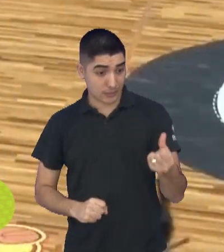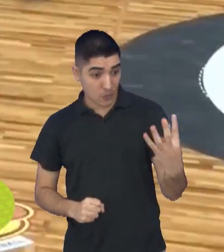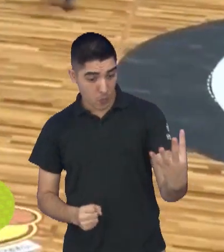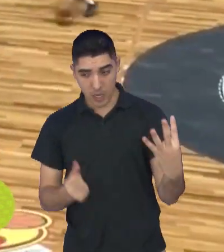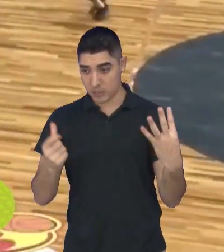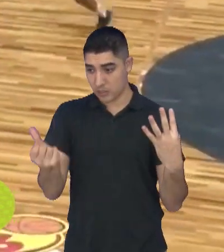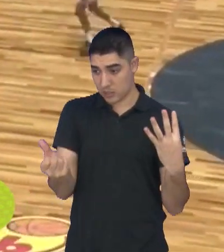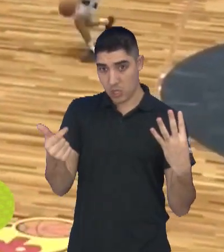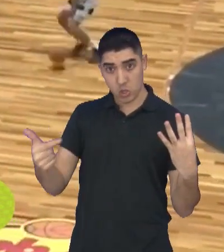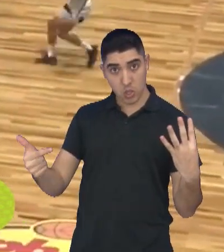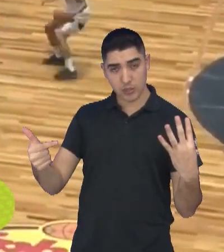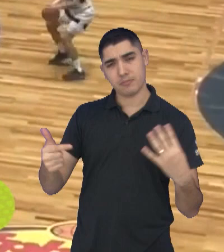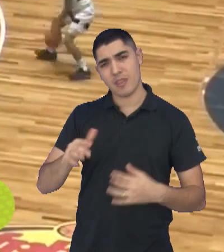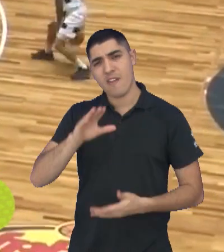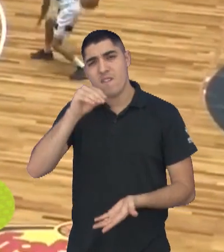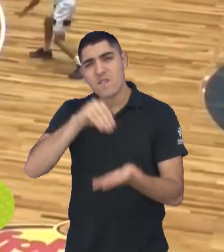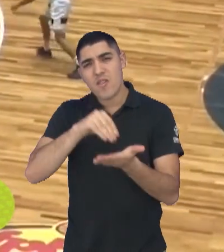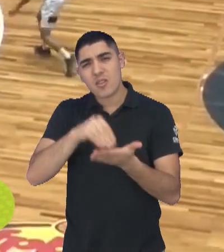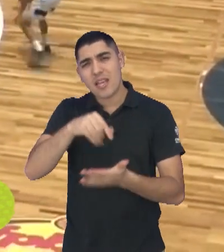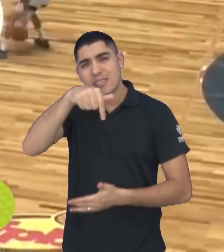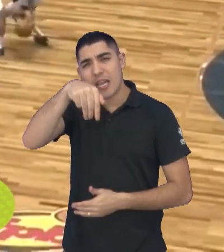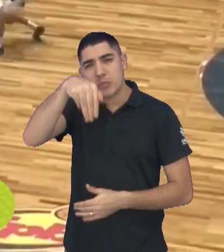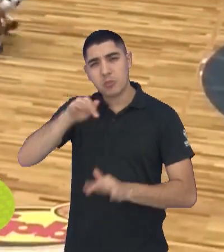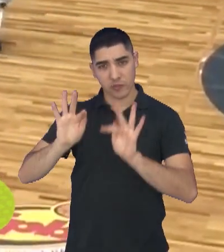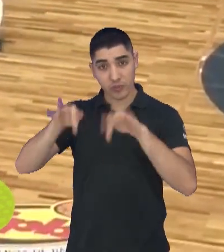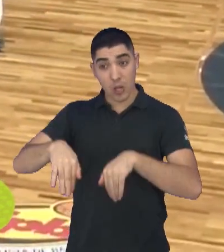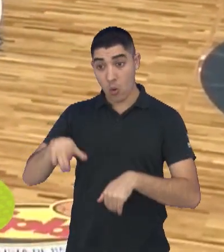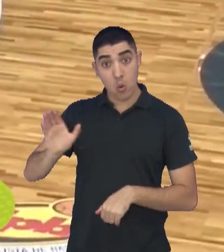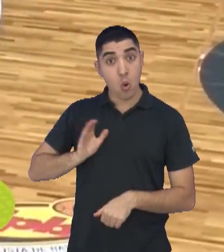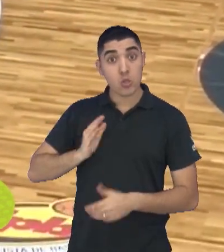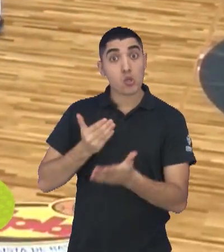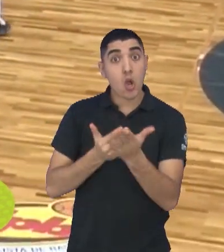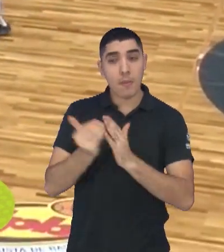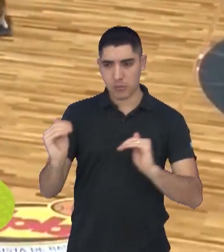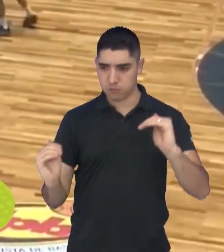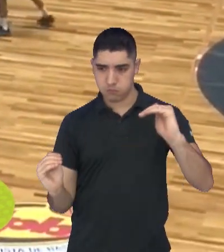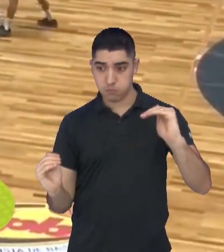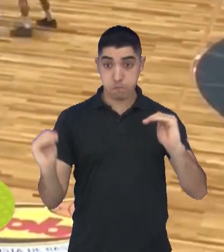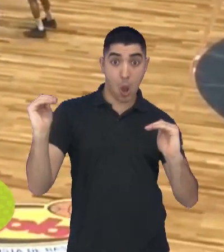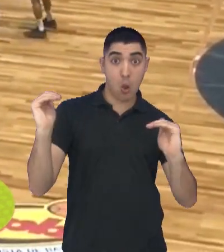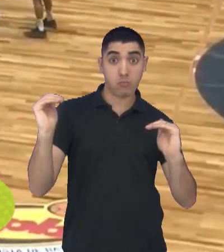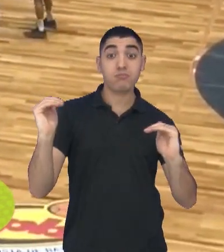64-62. Quando restavam 7h32, o Corinthians passou pela primeira vez à frente no